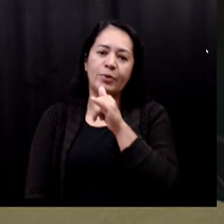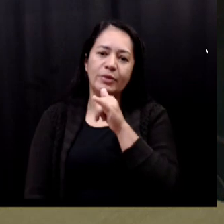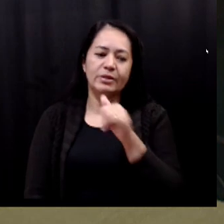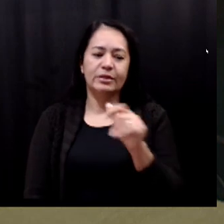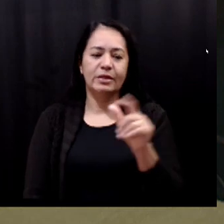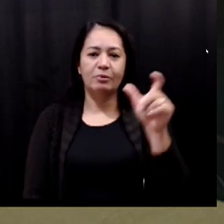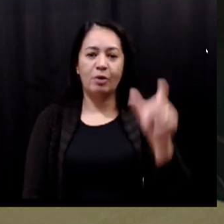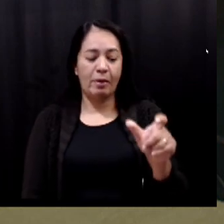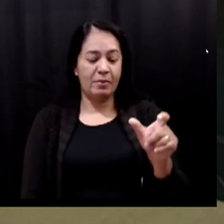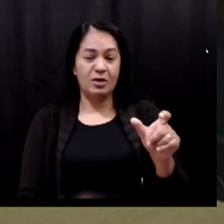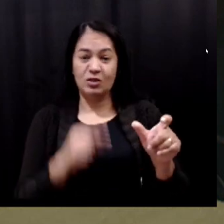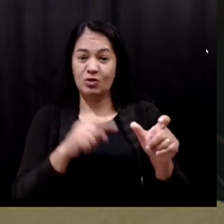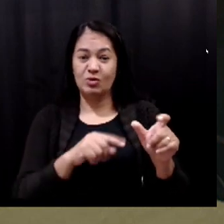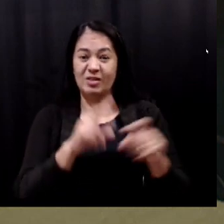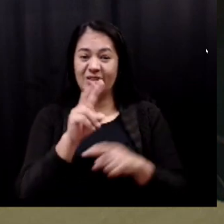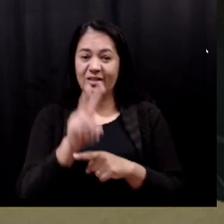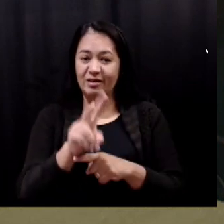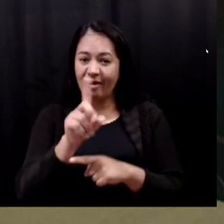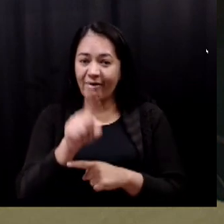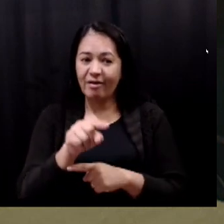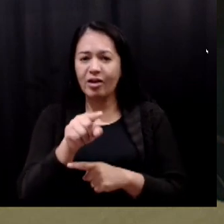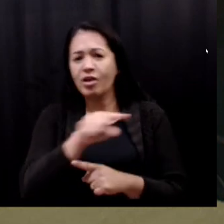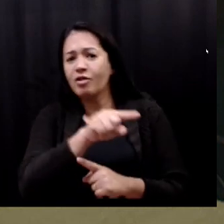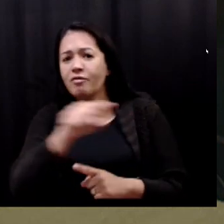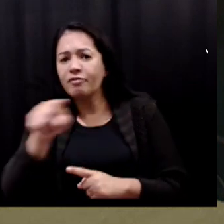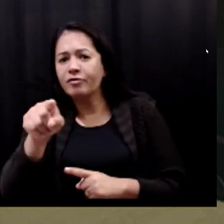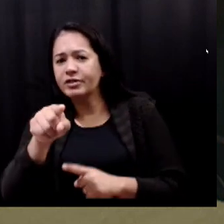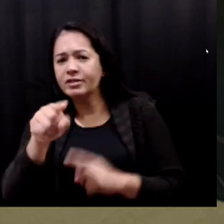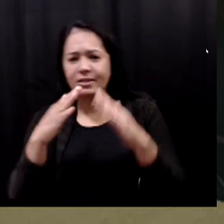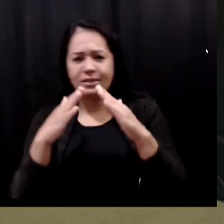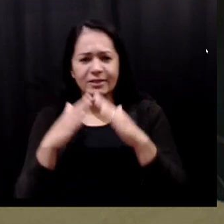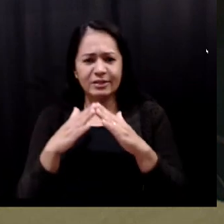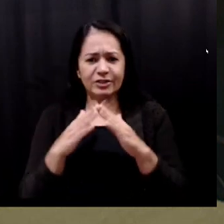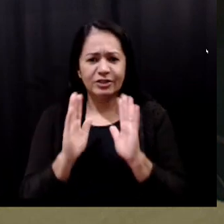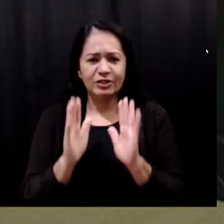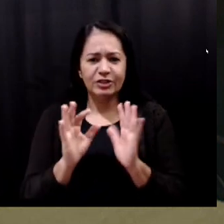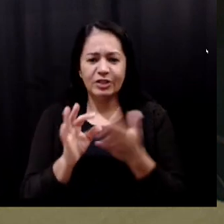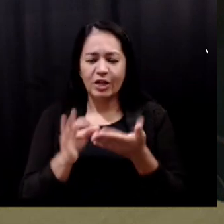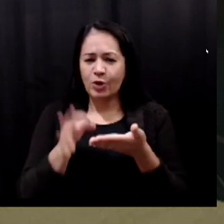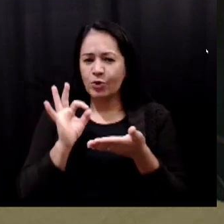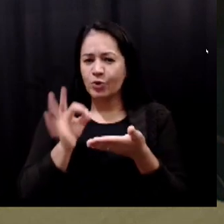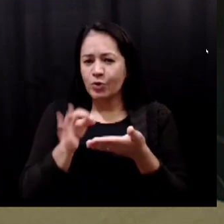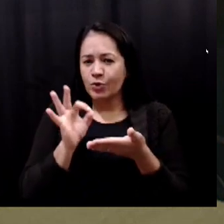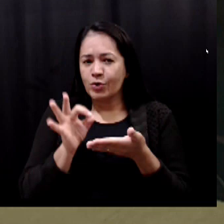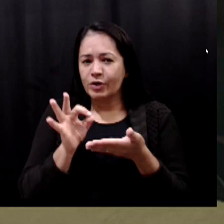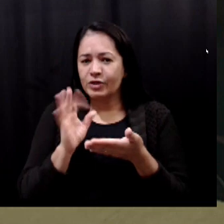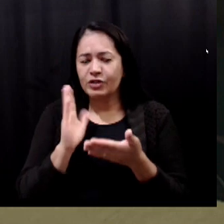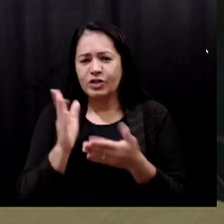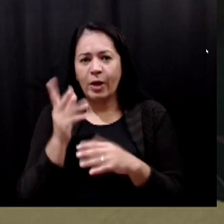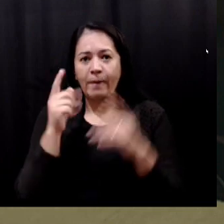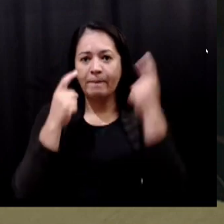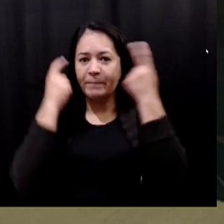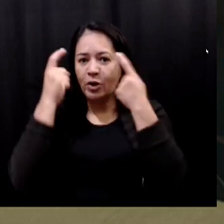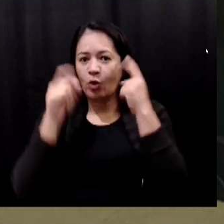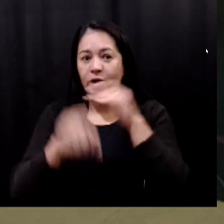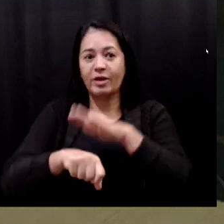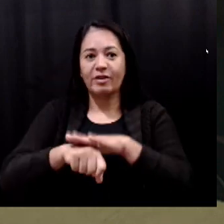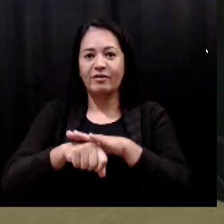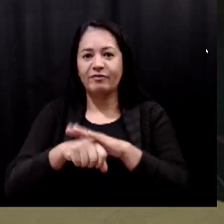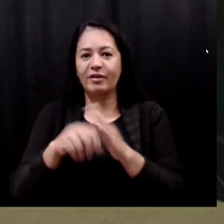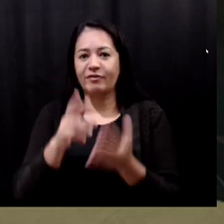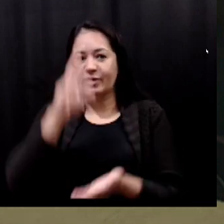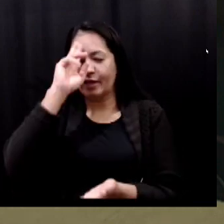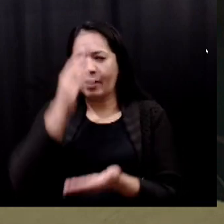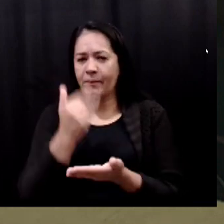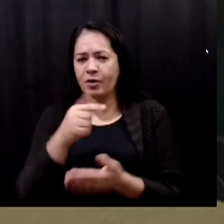vários tipos de cuidado. Você que está aí em casa, preparando o café da manhã, né? Já preocupado com o que você vai fazer de almoço, você é uma